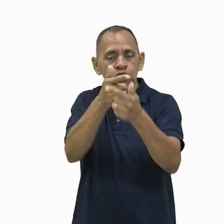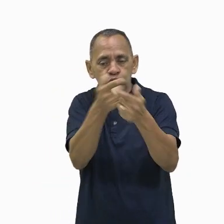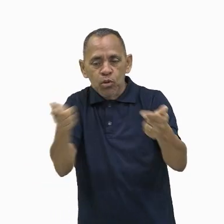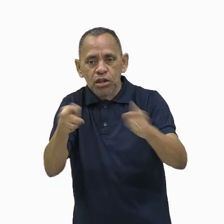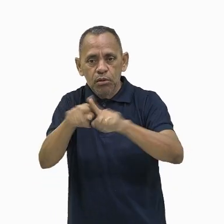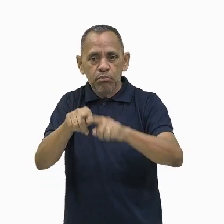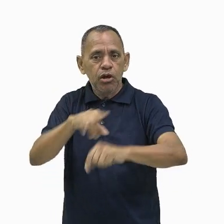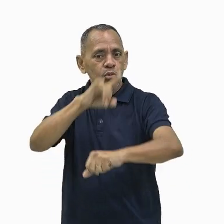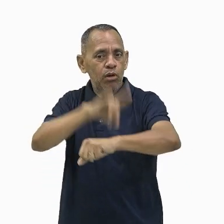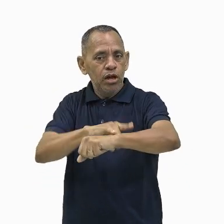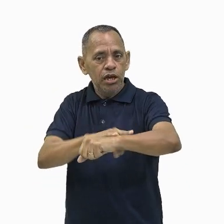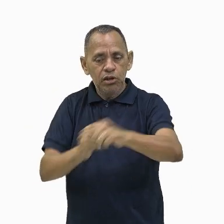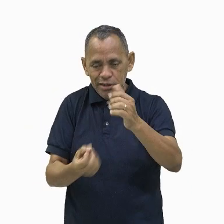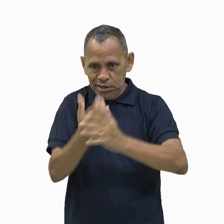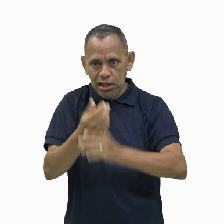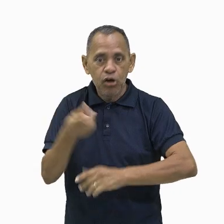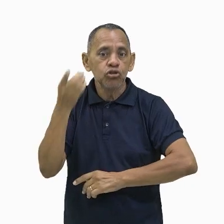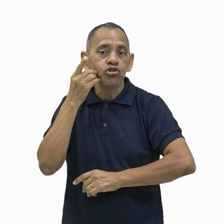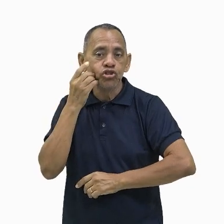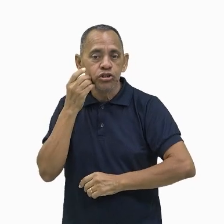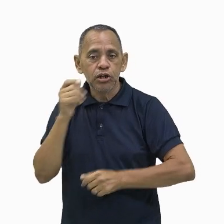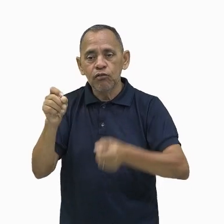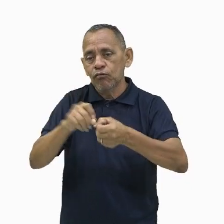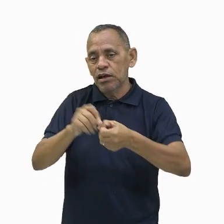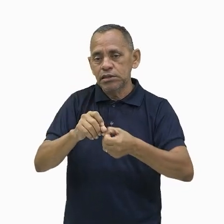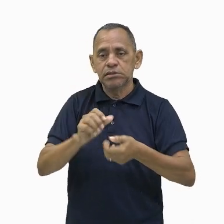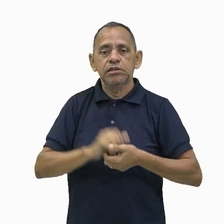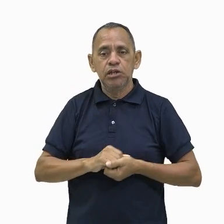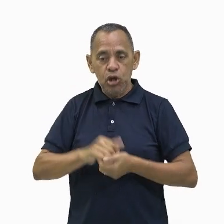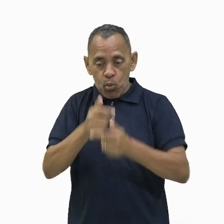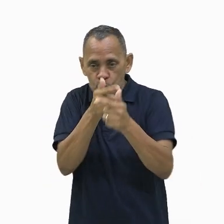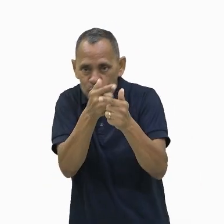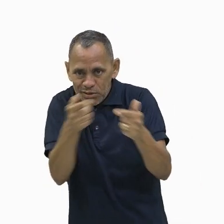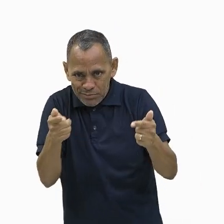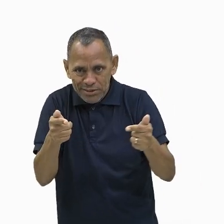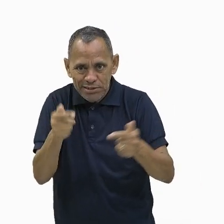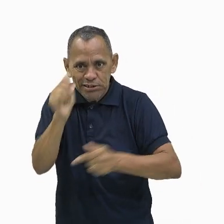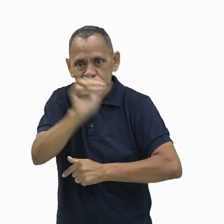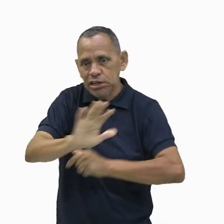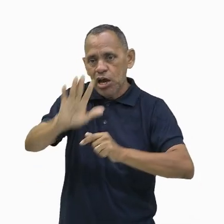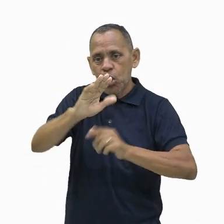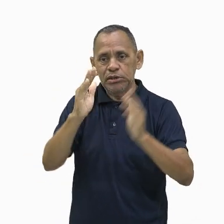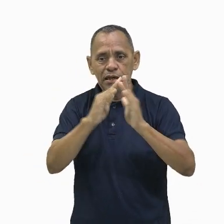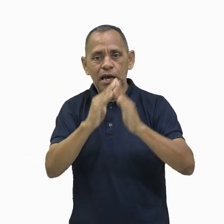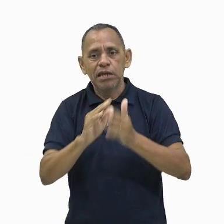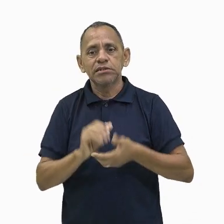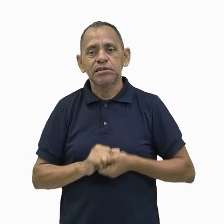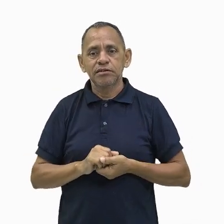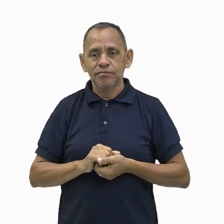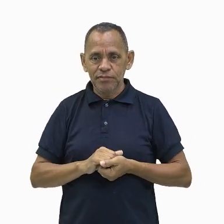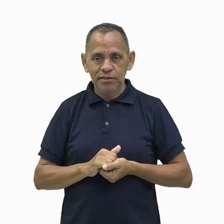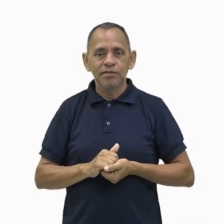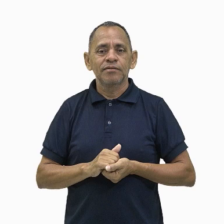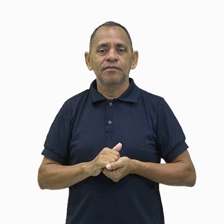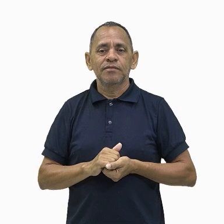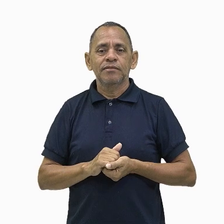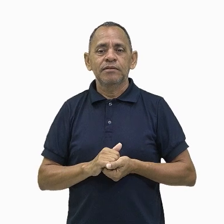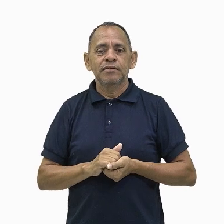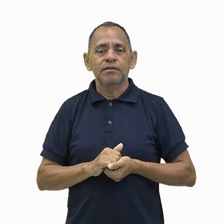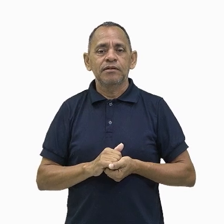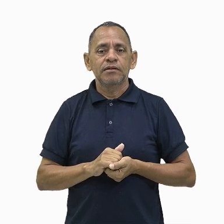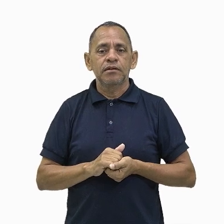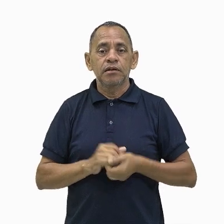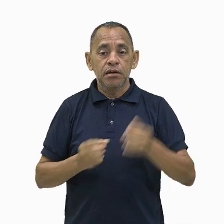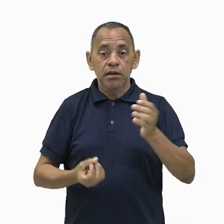estabelecer um dia da semana para realizar a limpeza geral da casa, a famosa faxina que a gente chama.